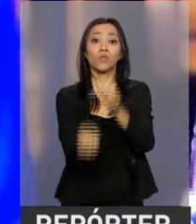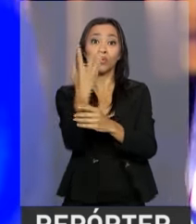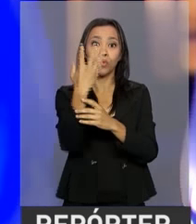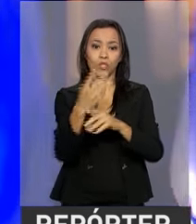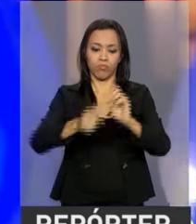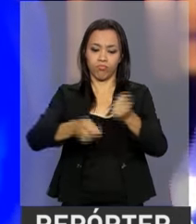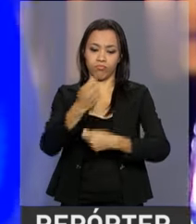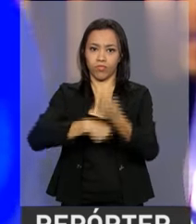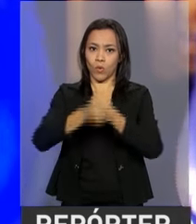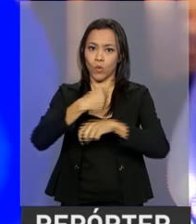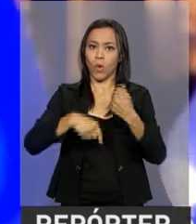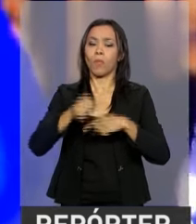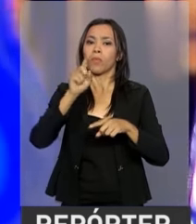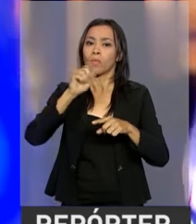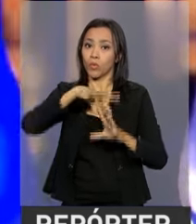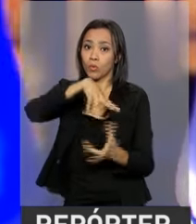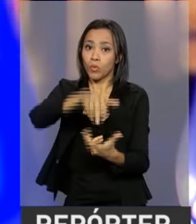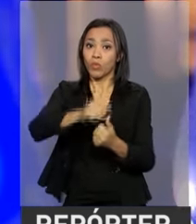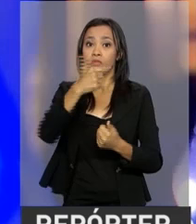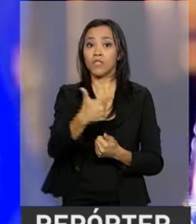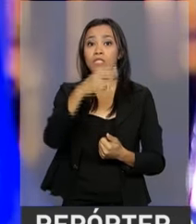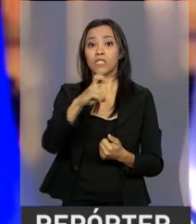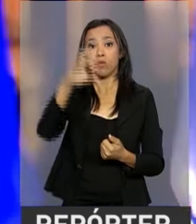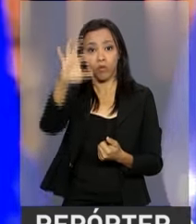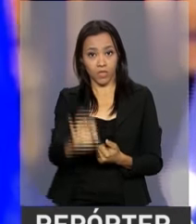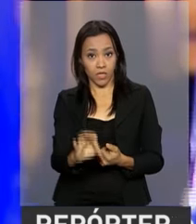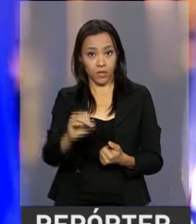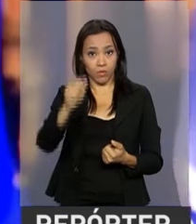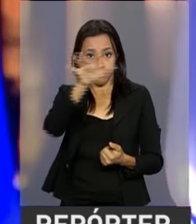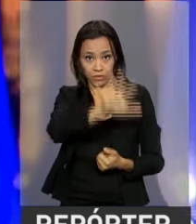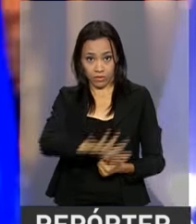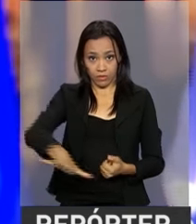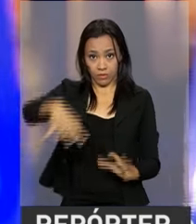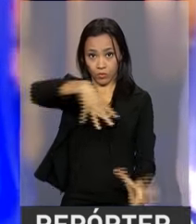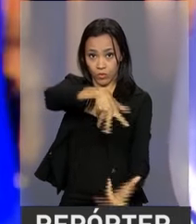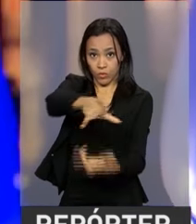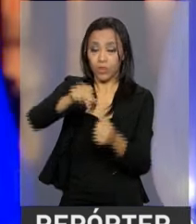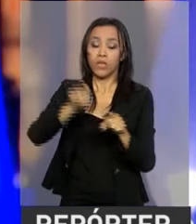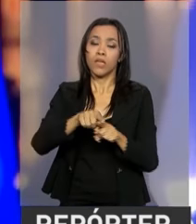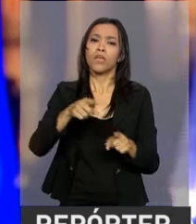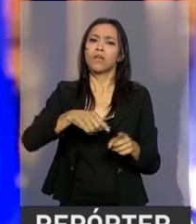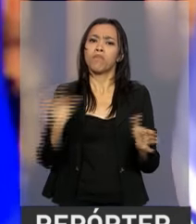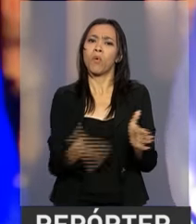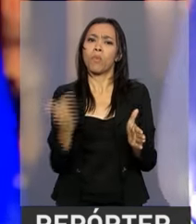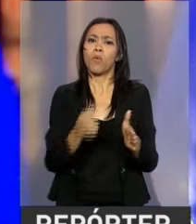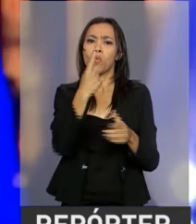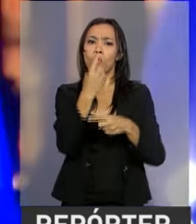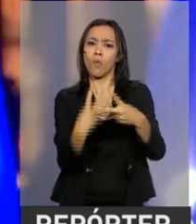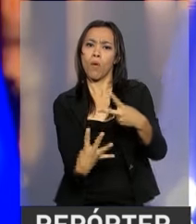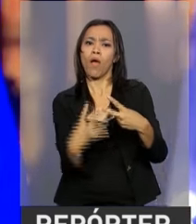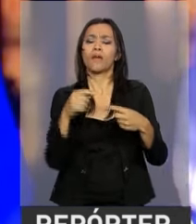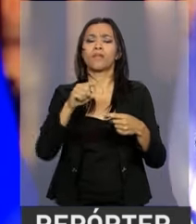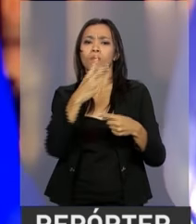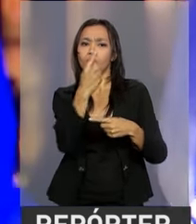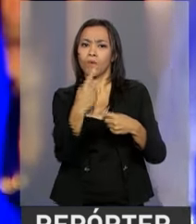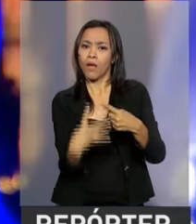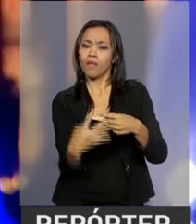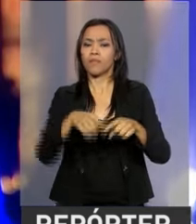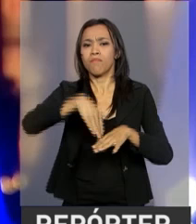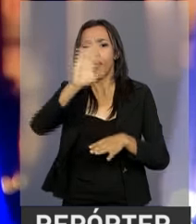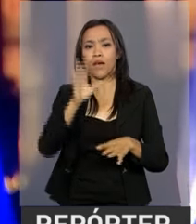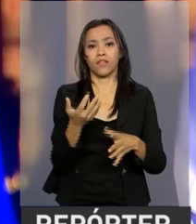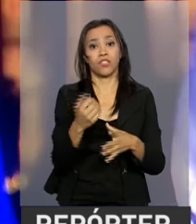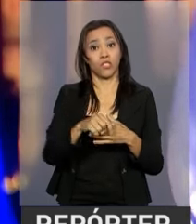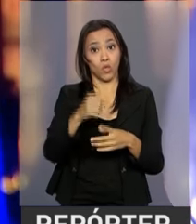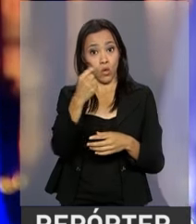mundo. Elas ocupam 25% do território, também produzem um quarto do produto mundial e ocupam mais da metade da população